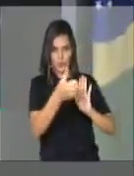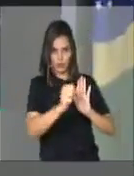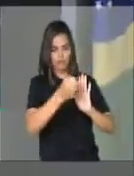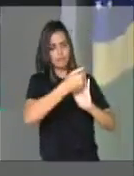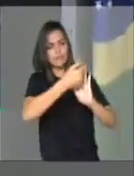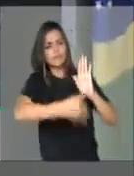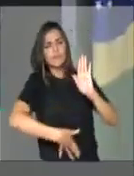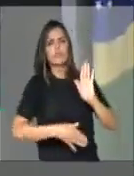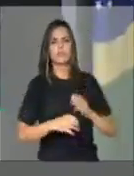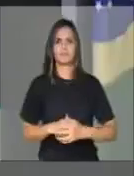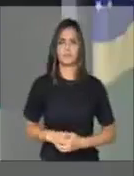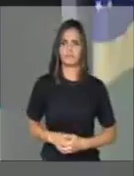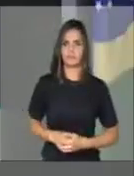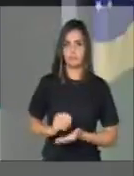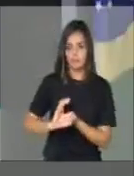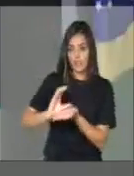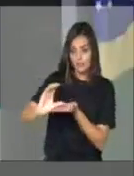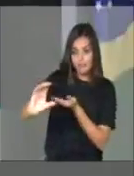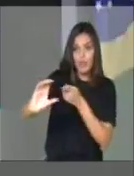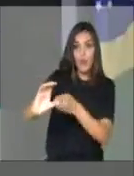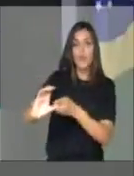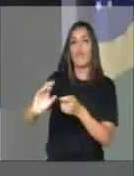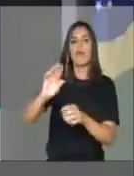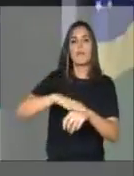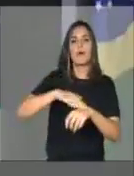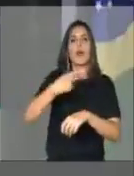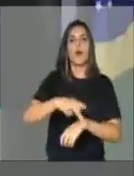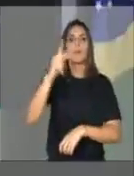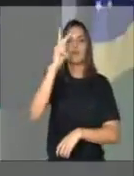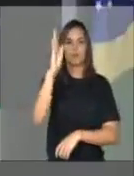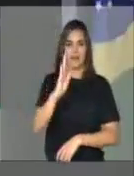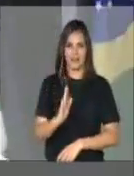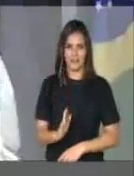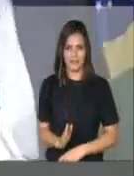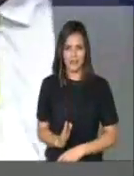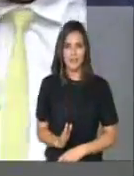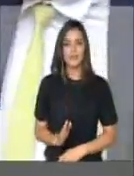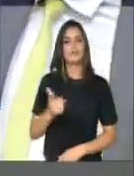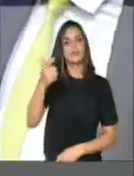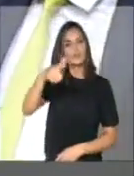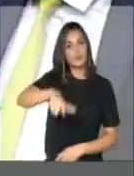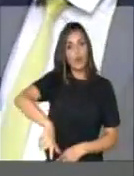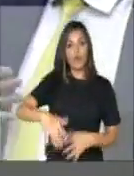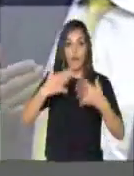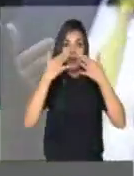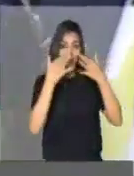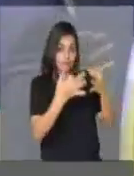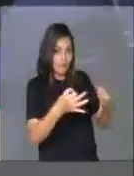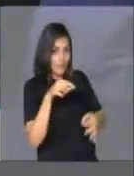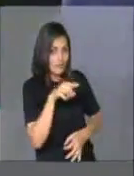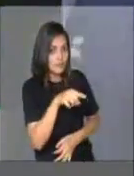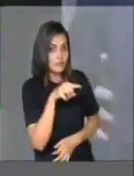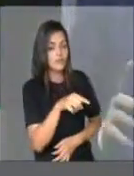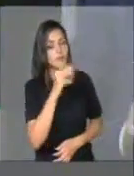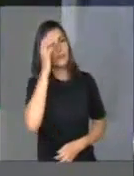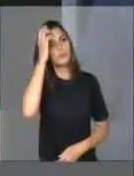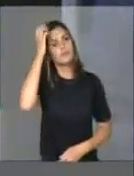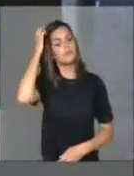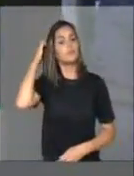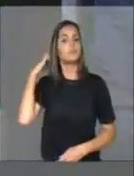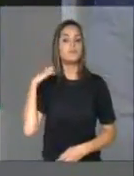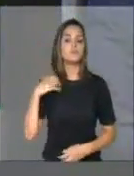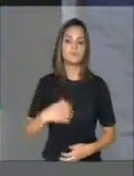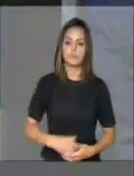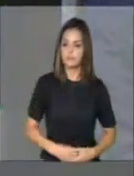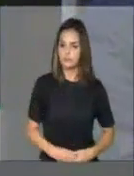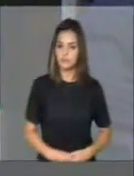10.431/2018, sob a rubrica das designações nacionais, mais uma vez atenção sobre o tema que gera